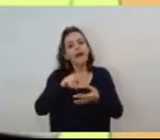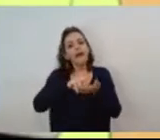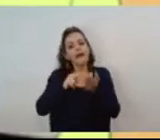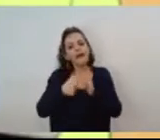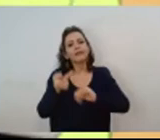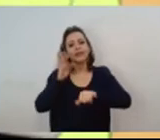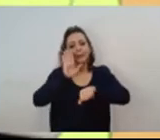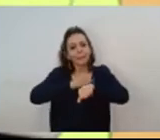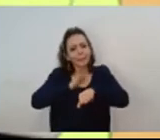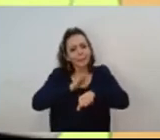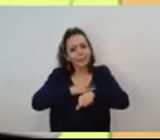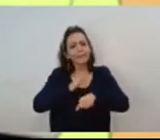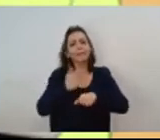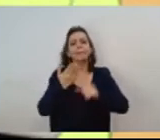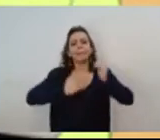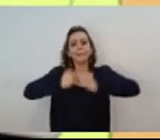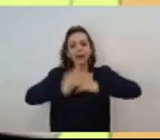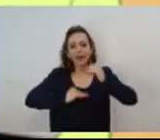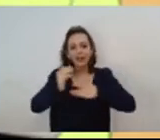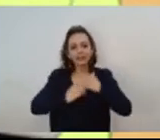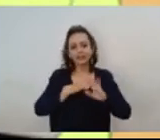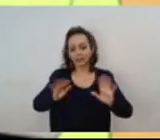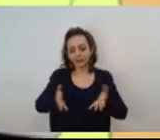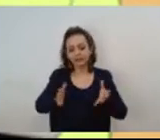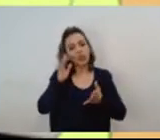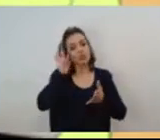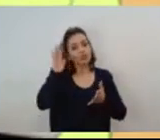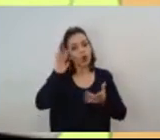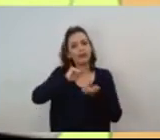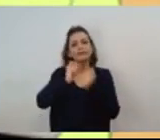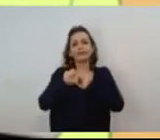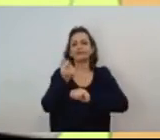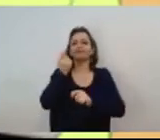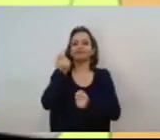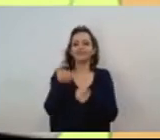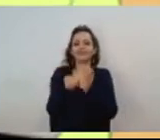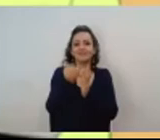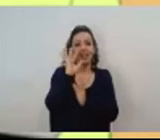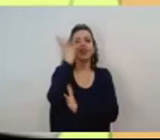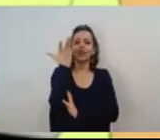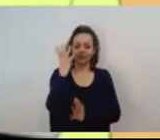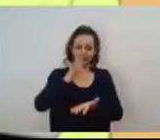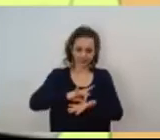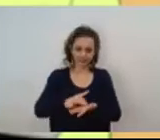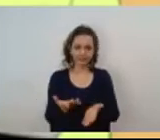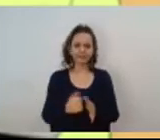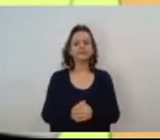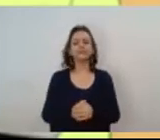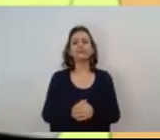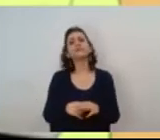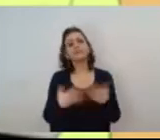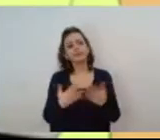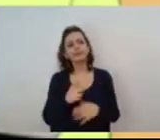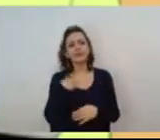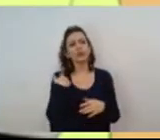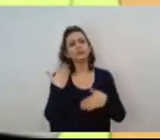a virar realidade no meio do caminho a gente também descobriu que existia uma oportunidade muito